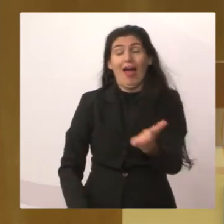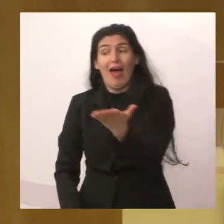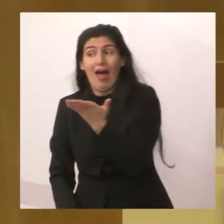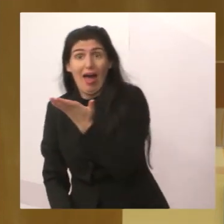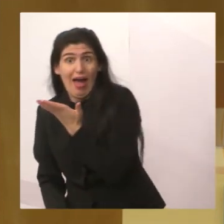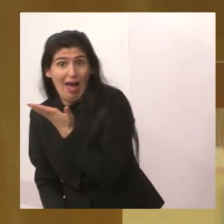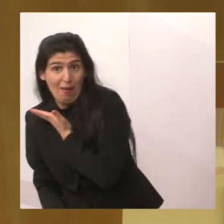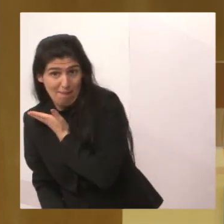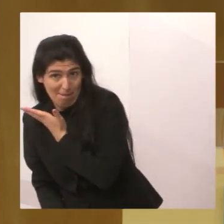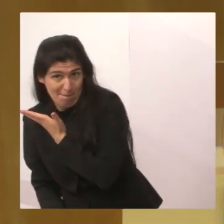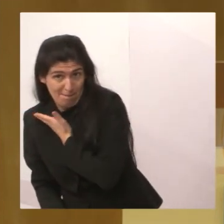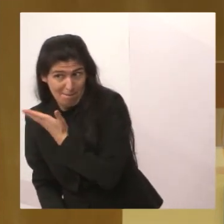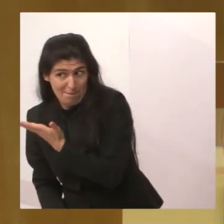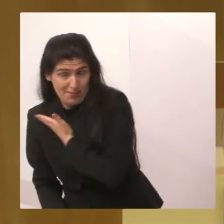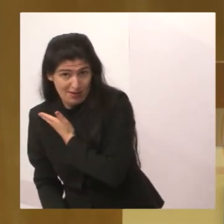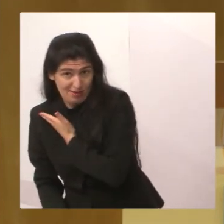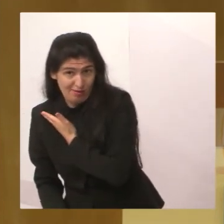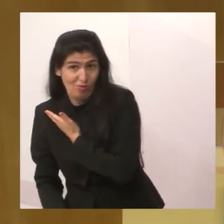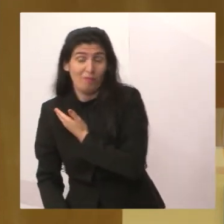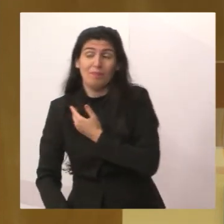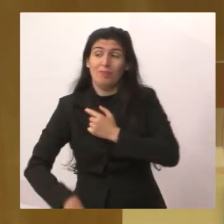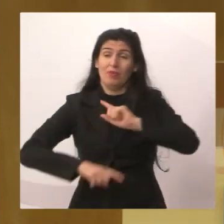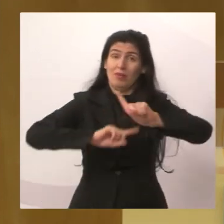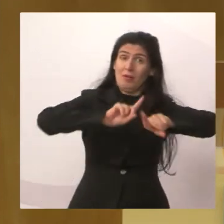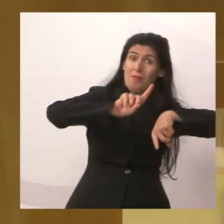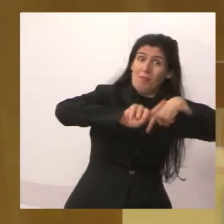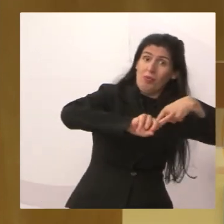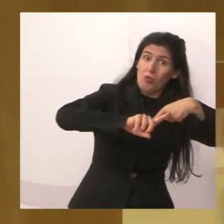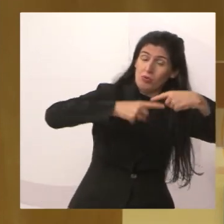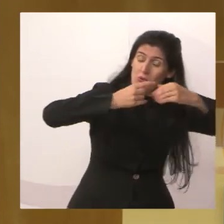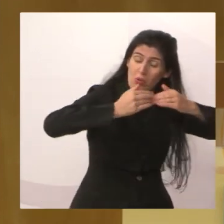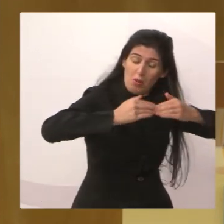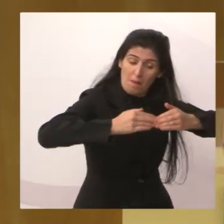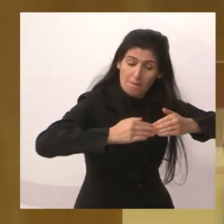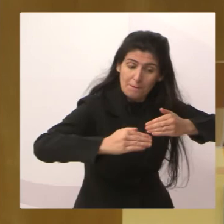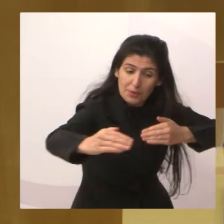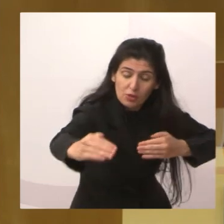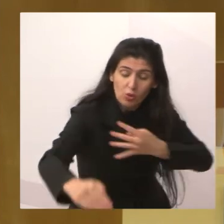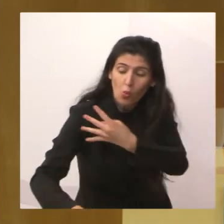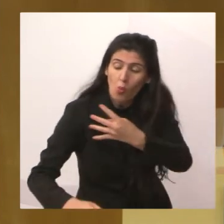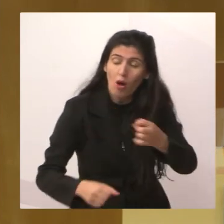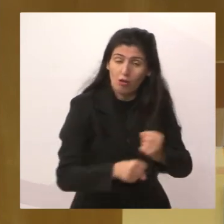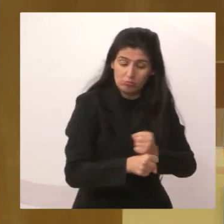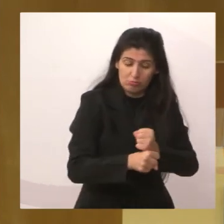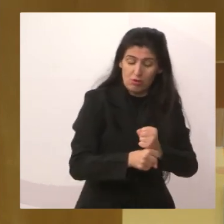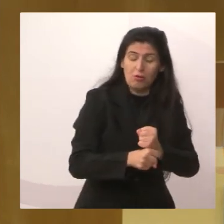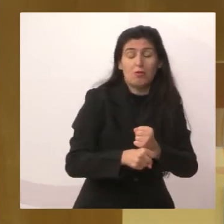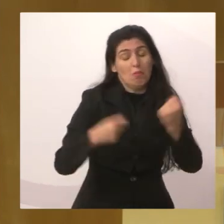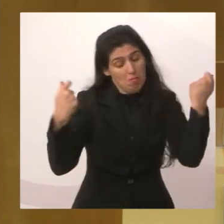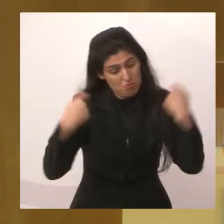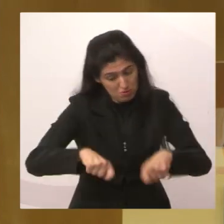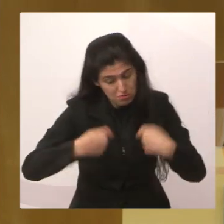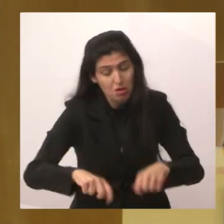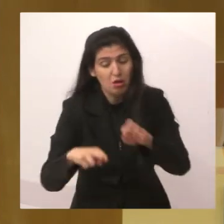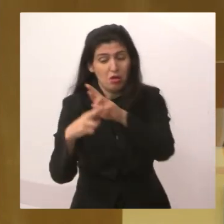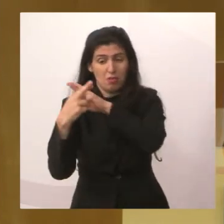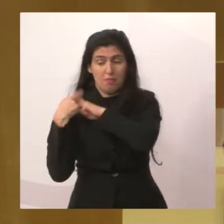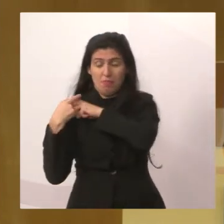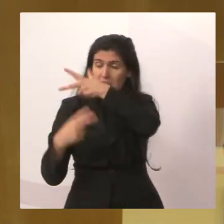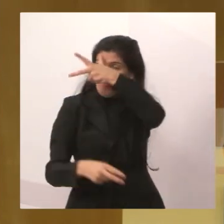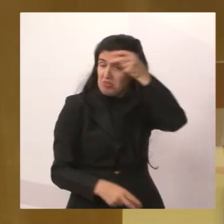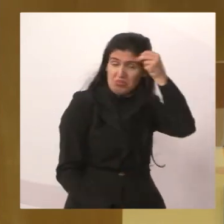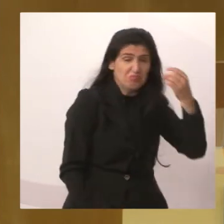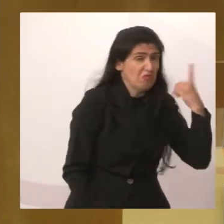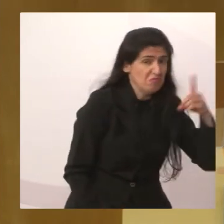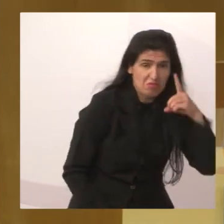depois sofrer 4 anos. Você tem que representar a cidade de Jacareí, tanto faz prefeito, tanto vereador, deputado estadual,